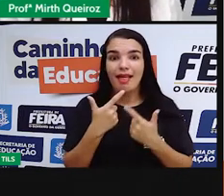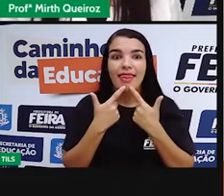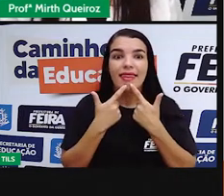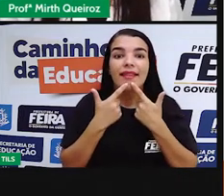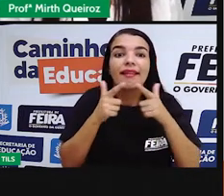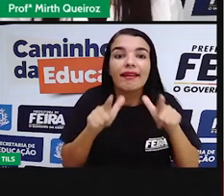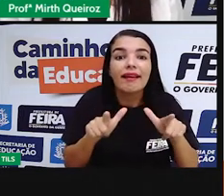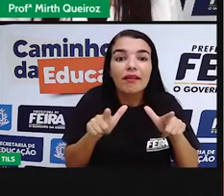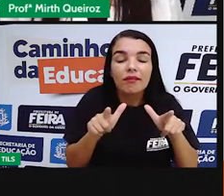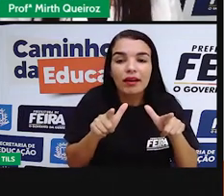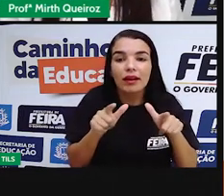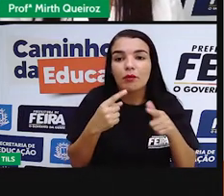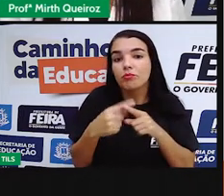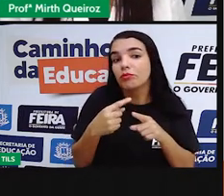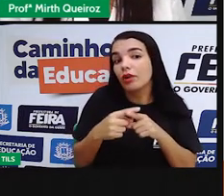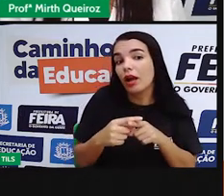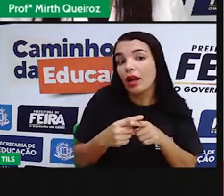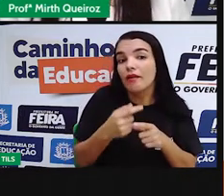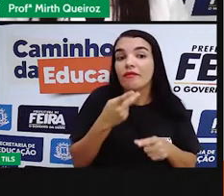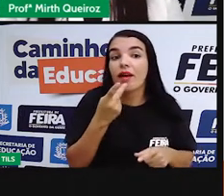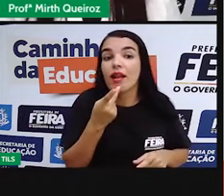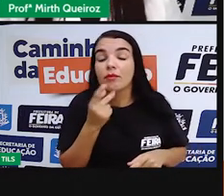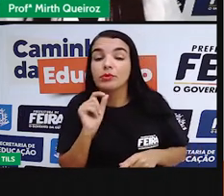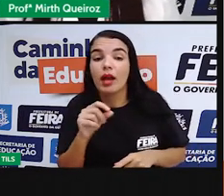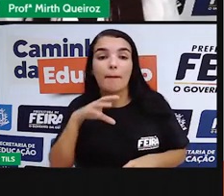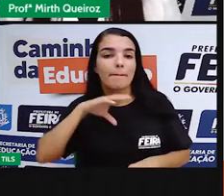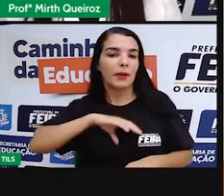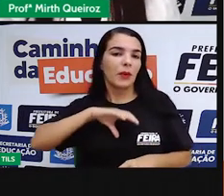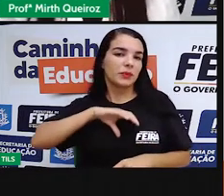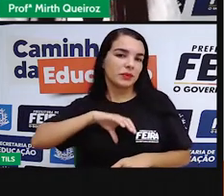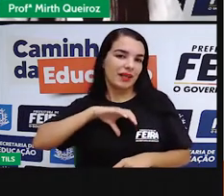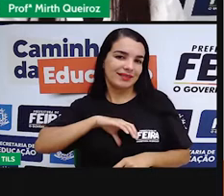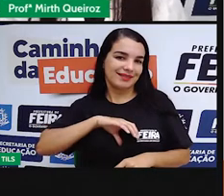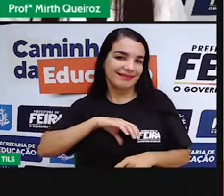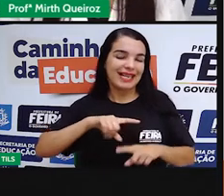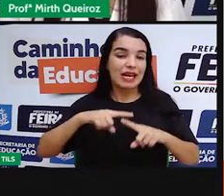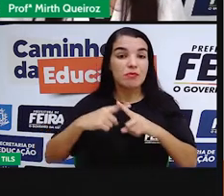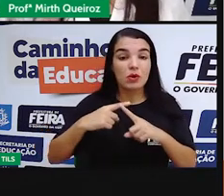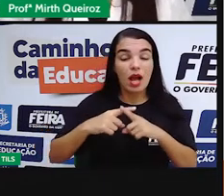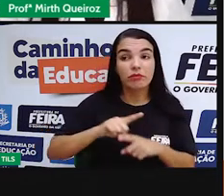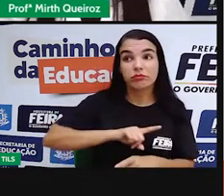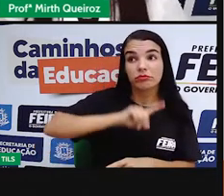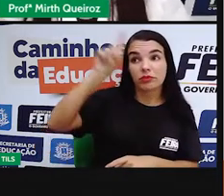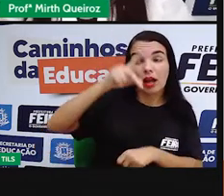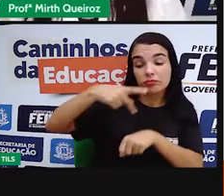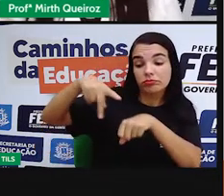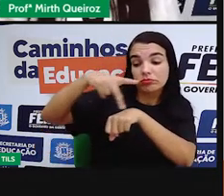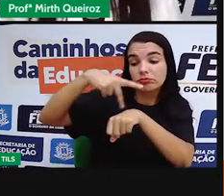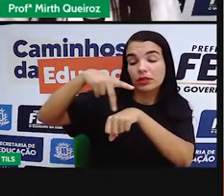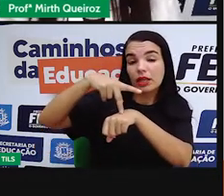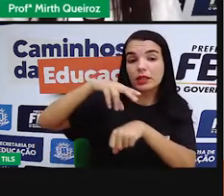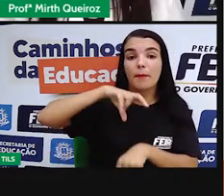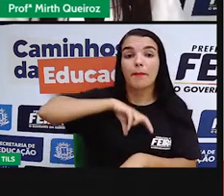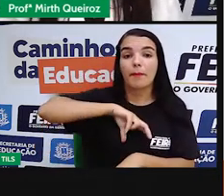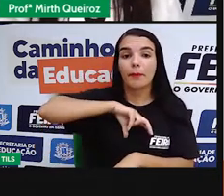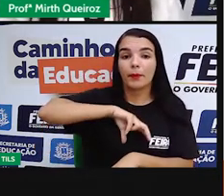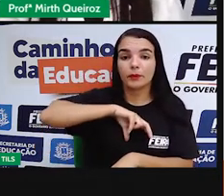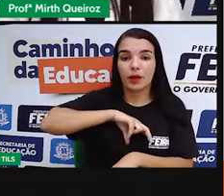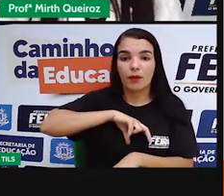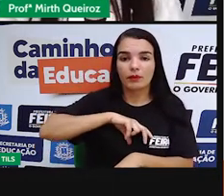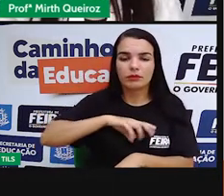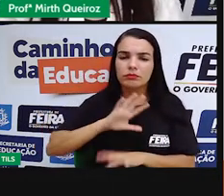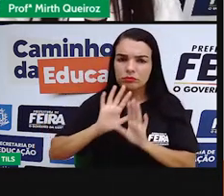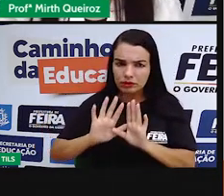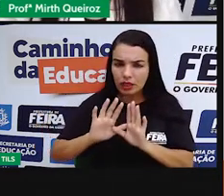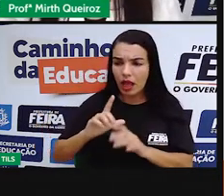O nosso português nós herdamos aí de Portugal. O português de Portugal tem algumas palavras, tem uns dialetos, são diferentes,